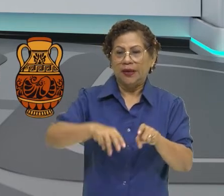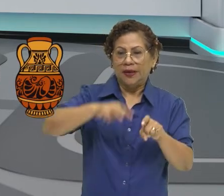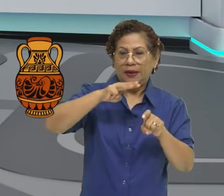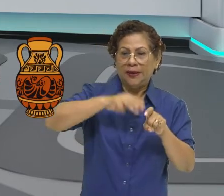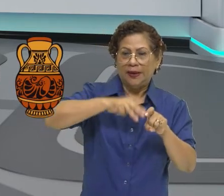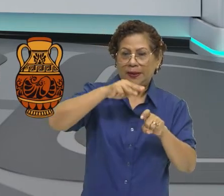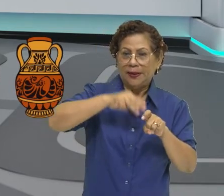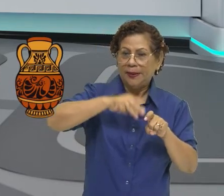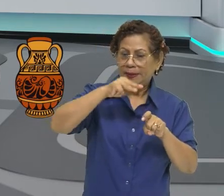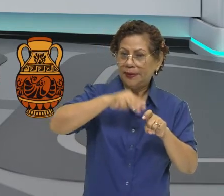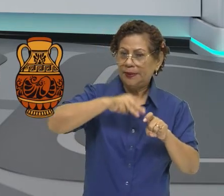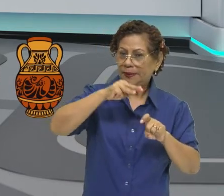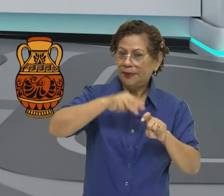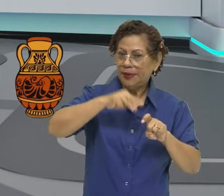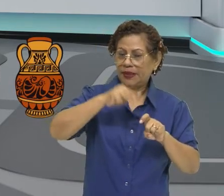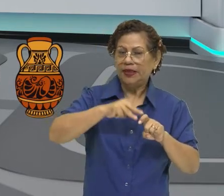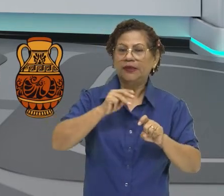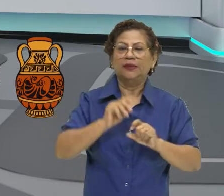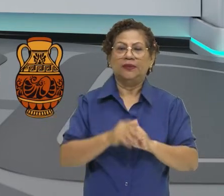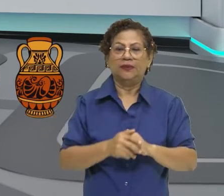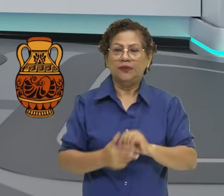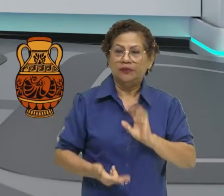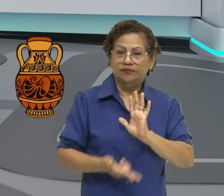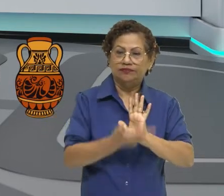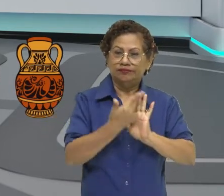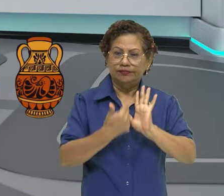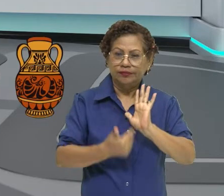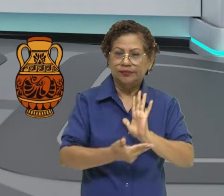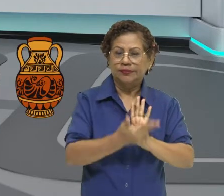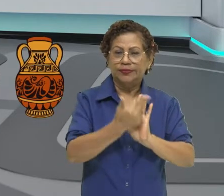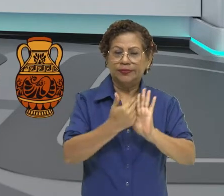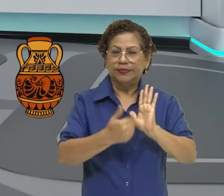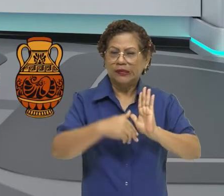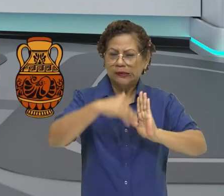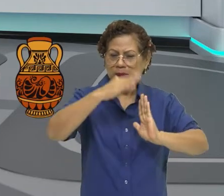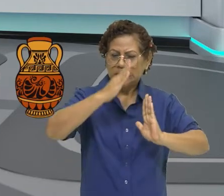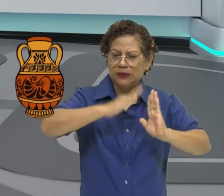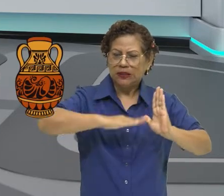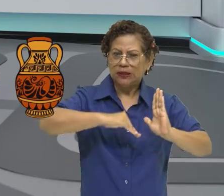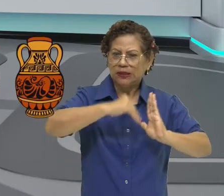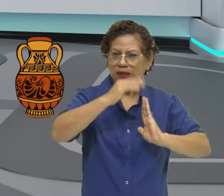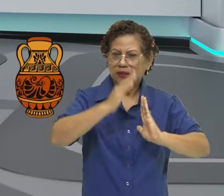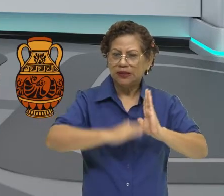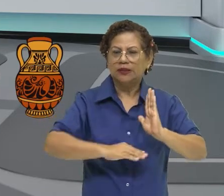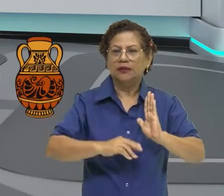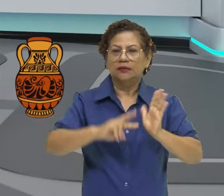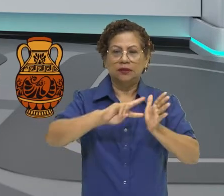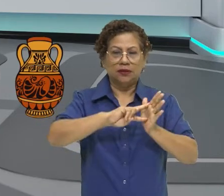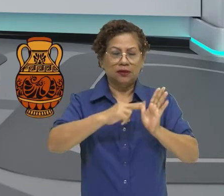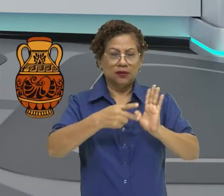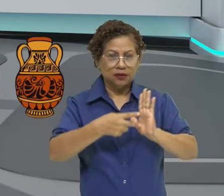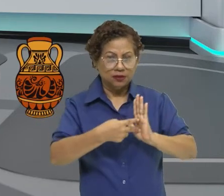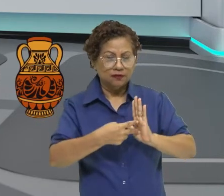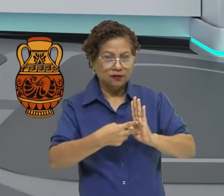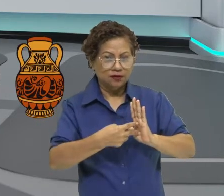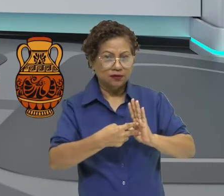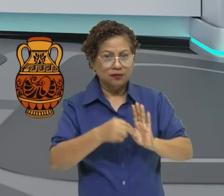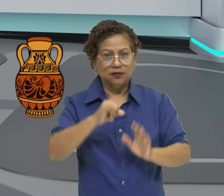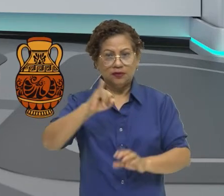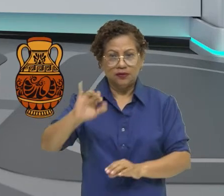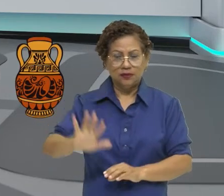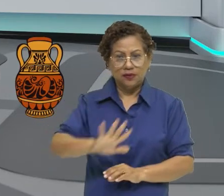mitológicas. Então, eles tentavam fazer na pintura dos vasos a representação de figuras mitológicas